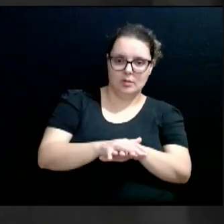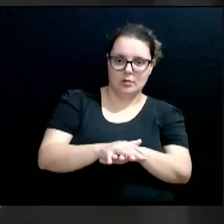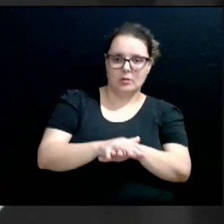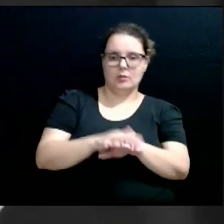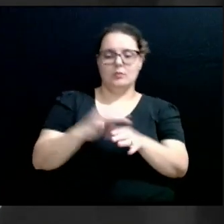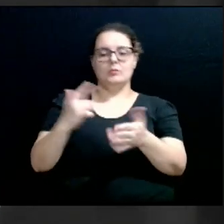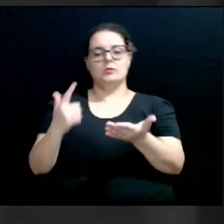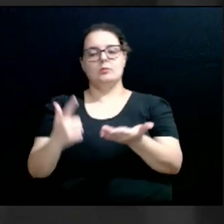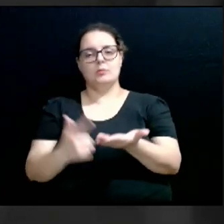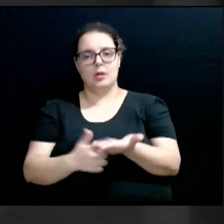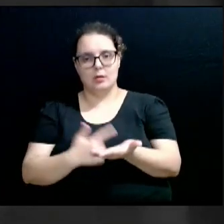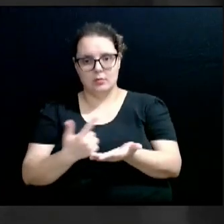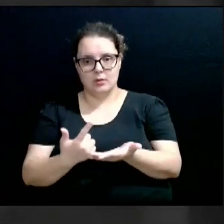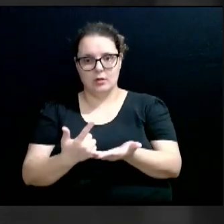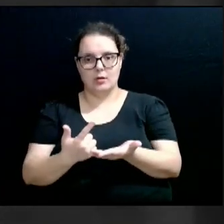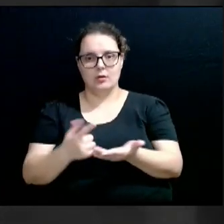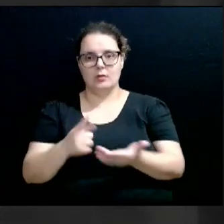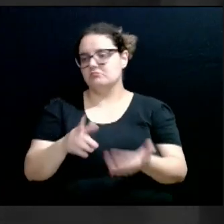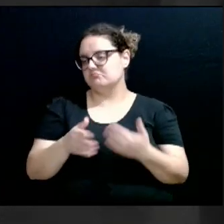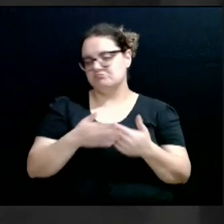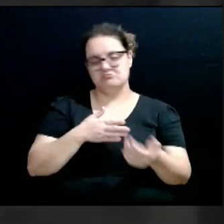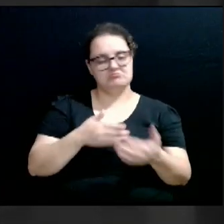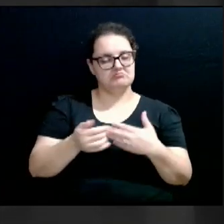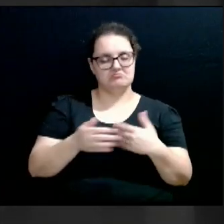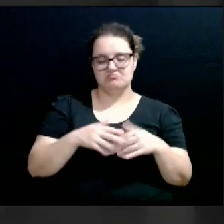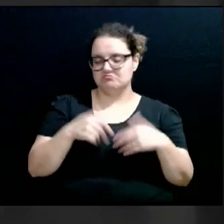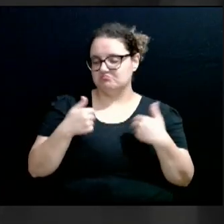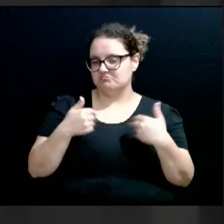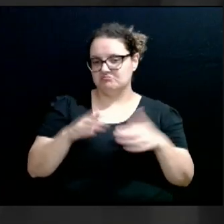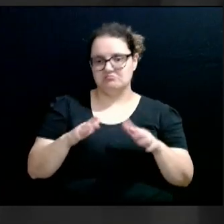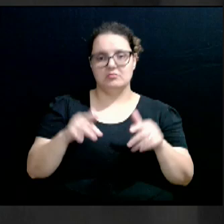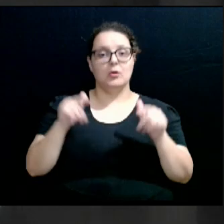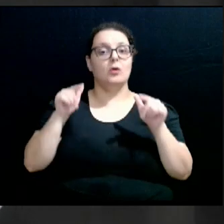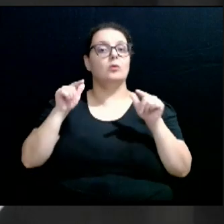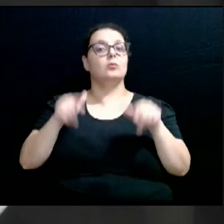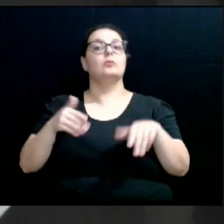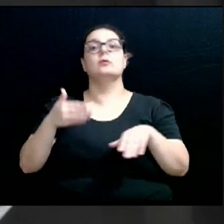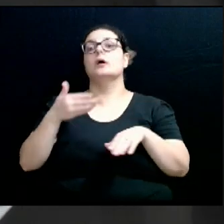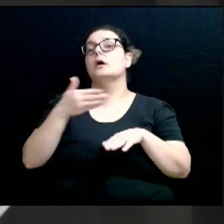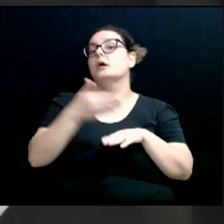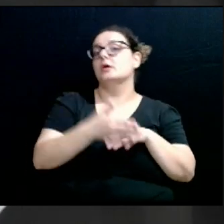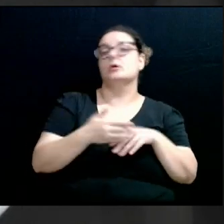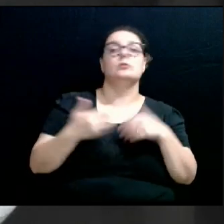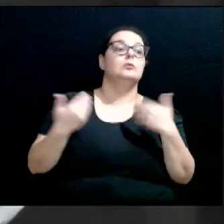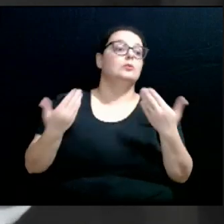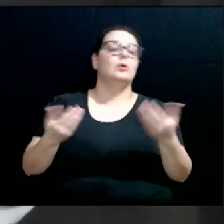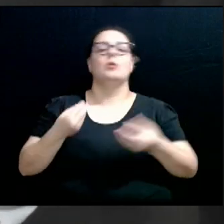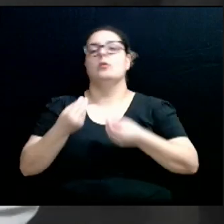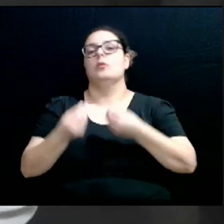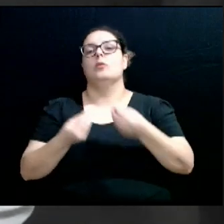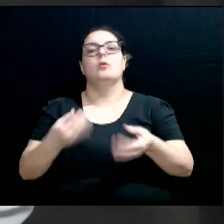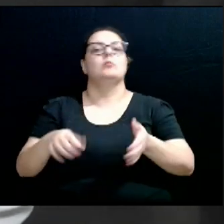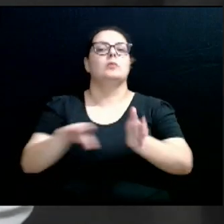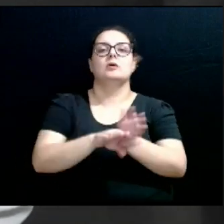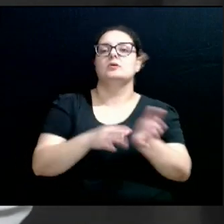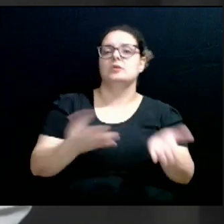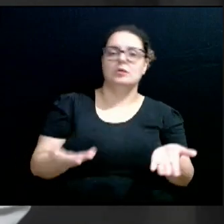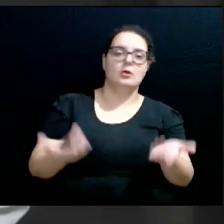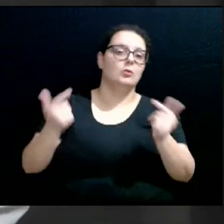e não importa para onde você quer ir, para onde você quer chegar, onde você